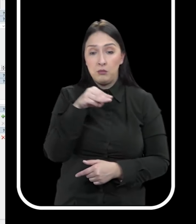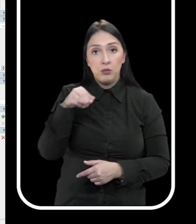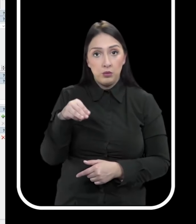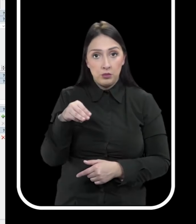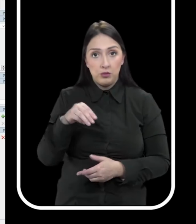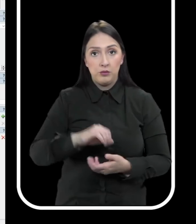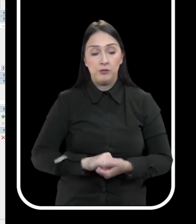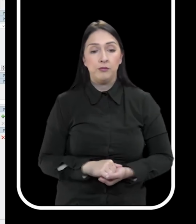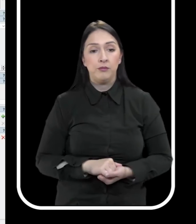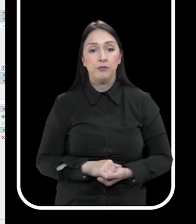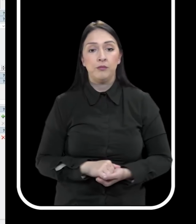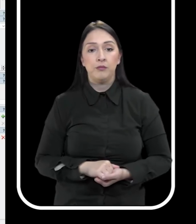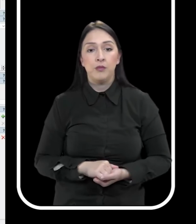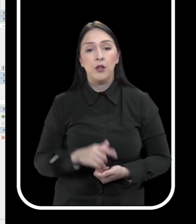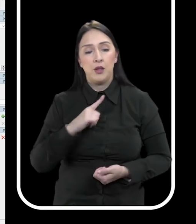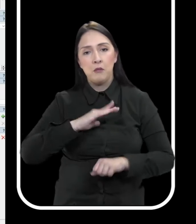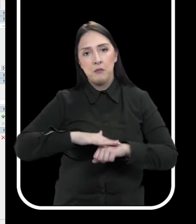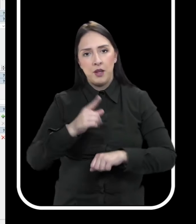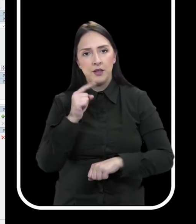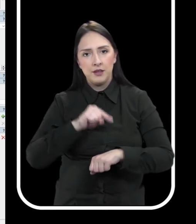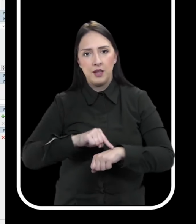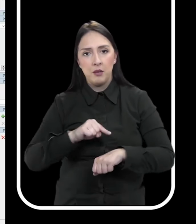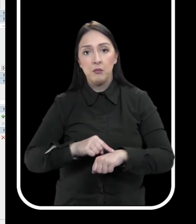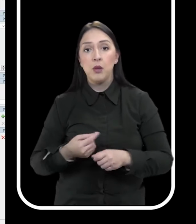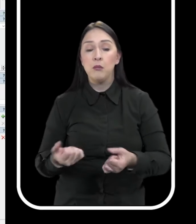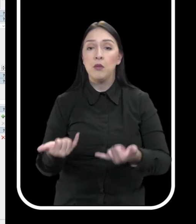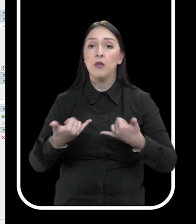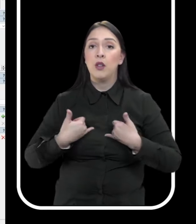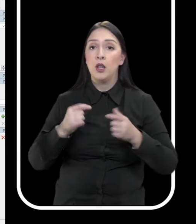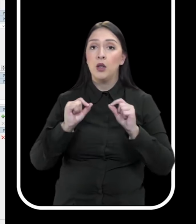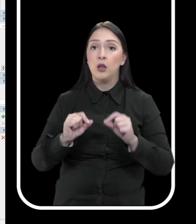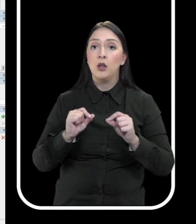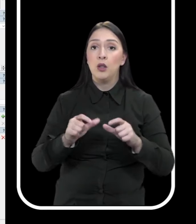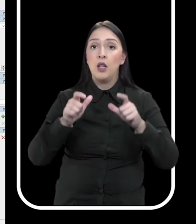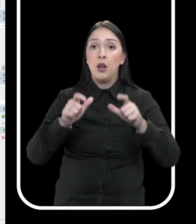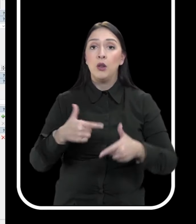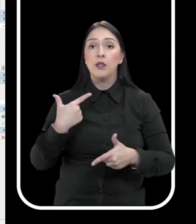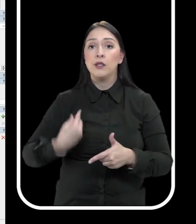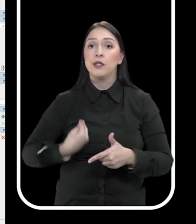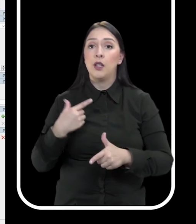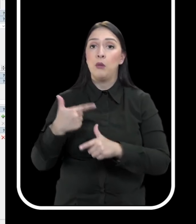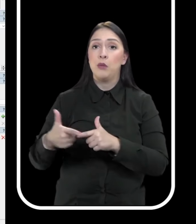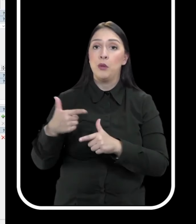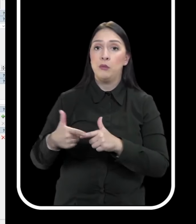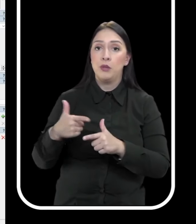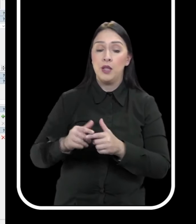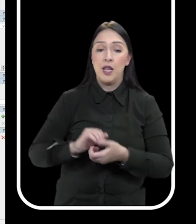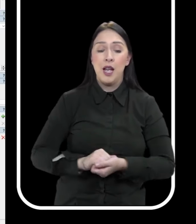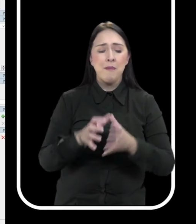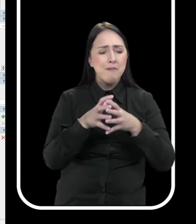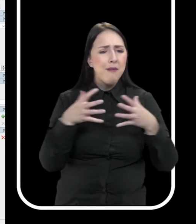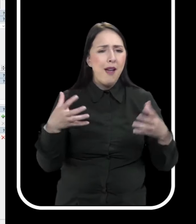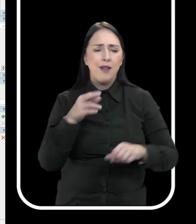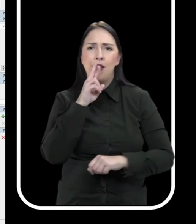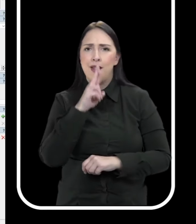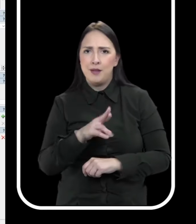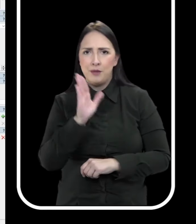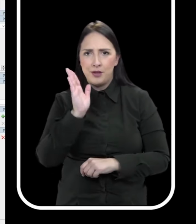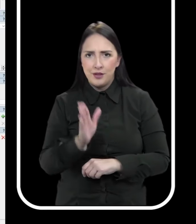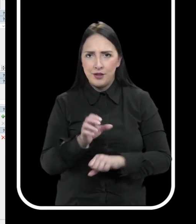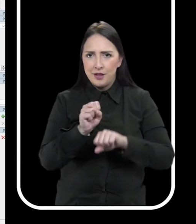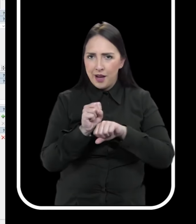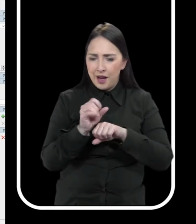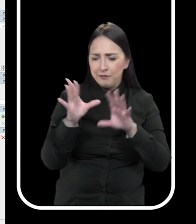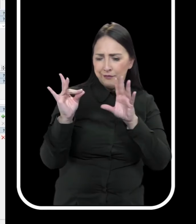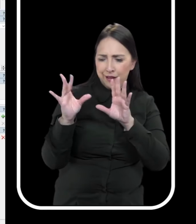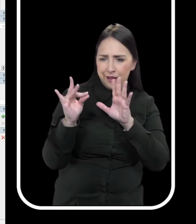480 minutos, né, no caso aqui eu coloquei um pouquinho a mais, e me diga, aonde está o gargalo? A maioria responde,